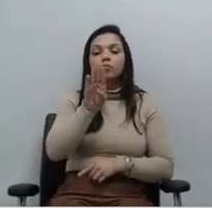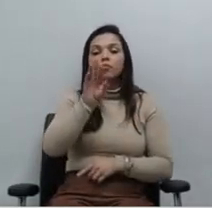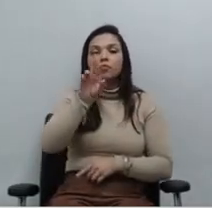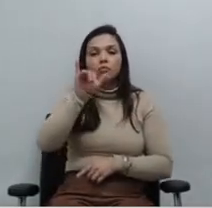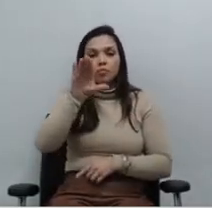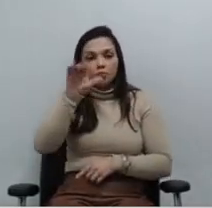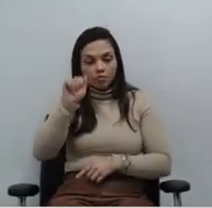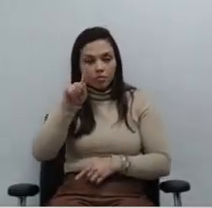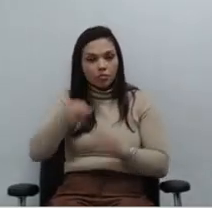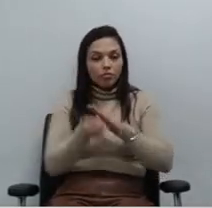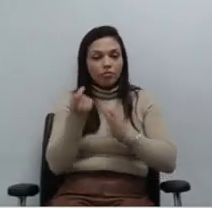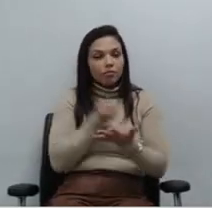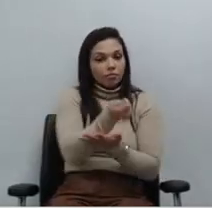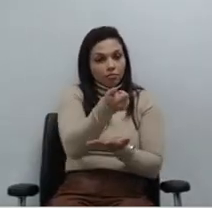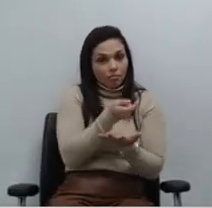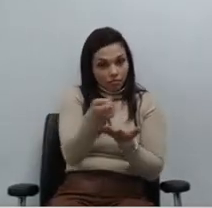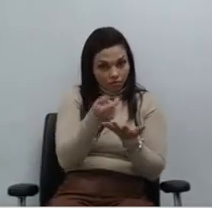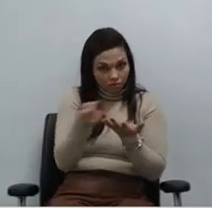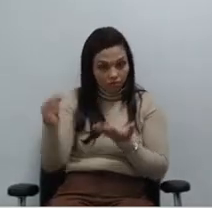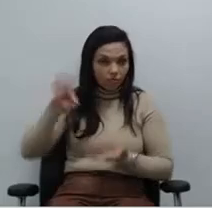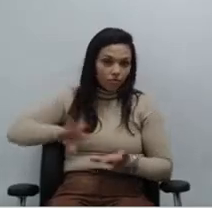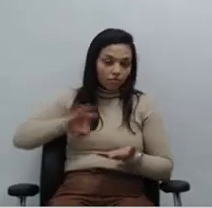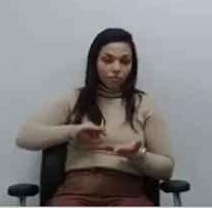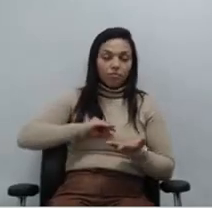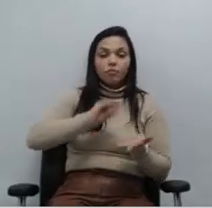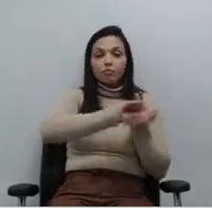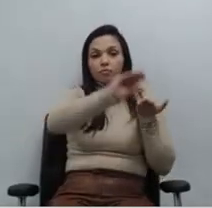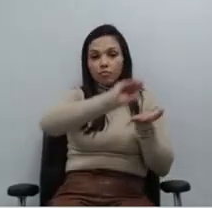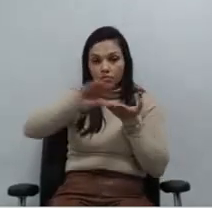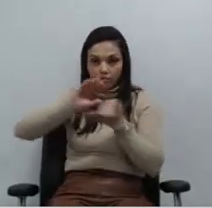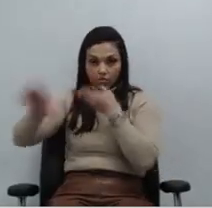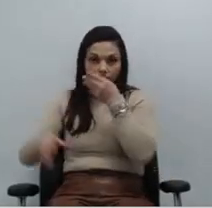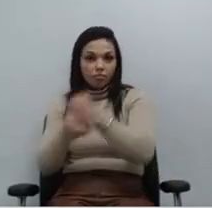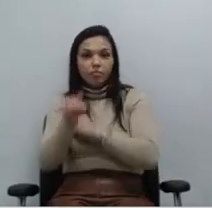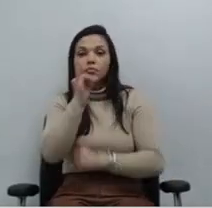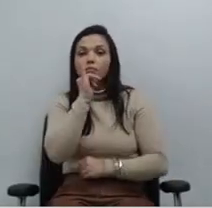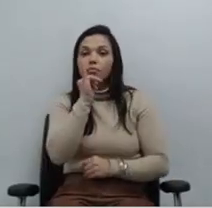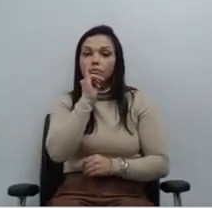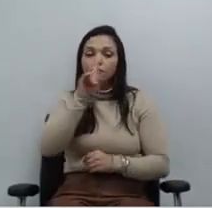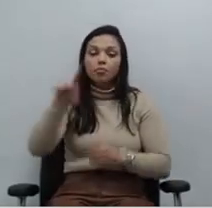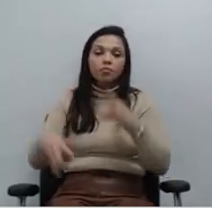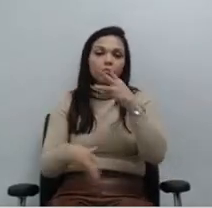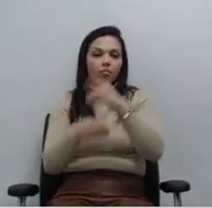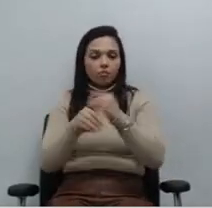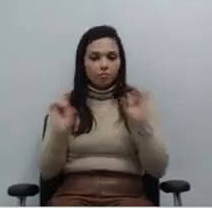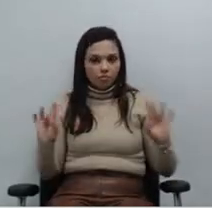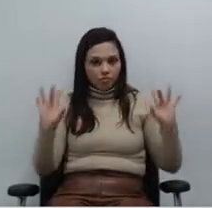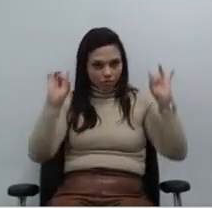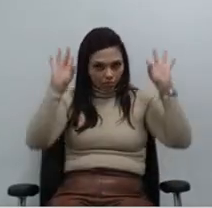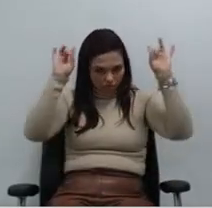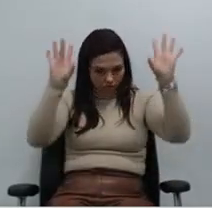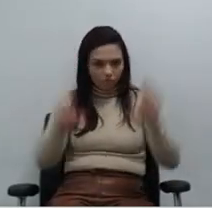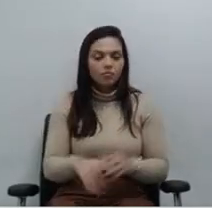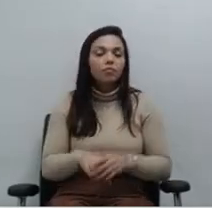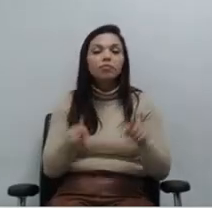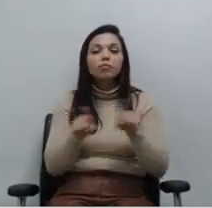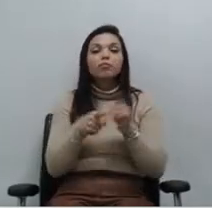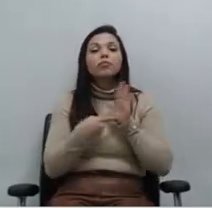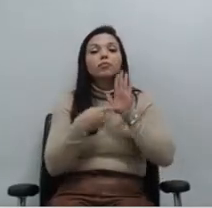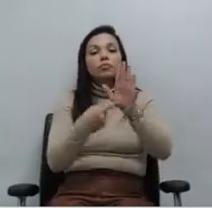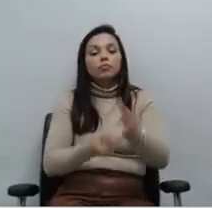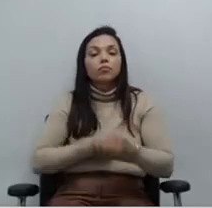de gratificações e indenizações, exemplificando o que compõe ou não atribuições ordinárias. A apresentação de maiores informações sobre os